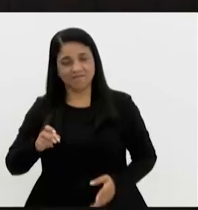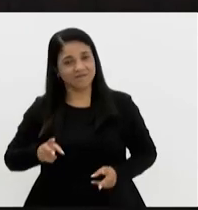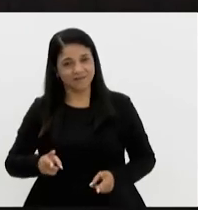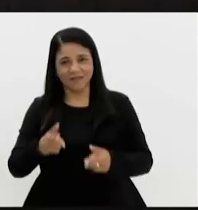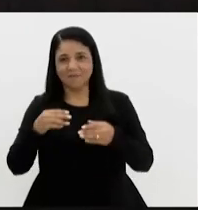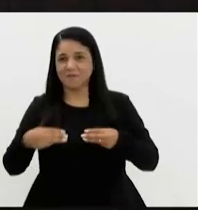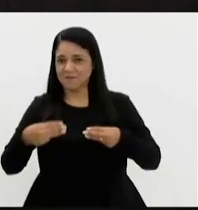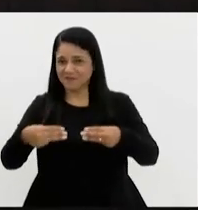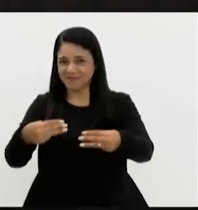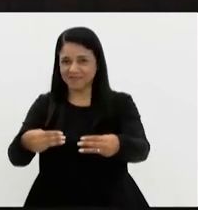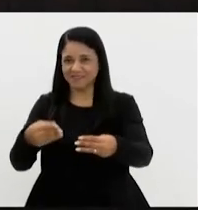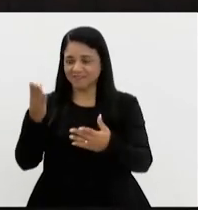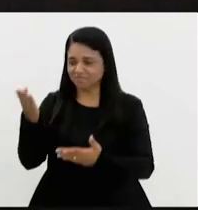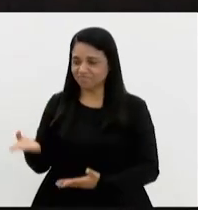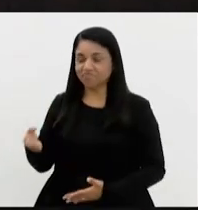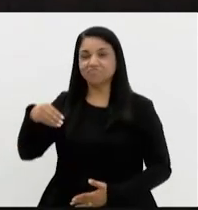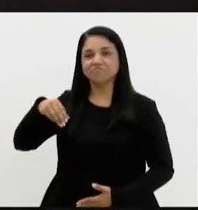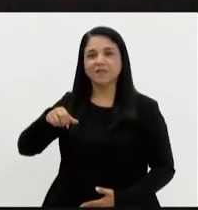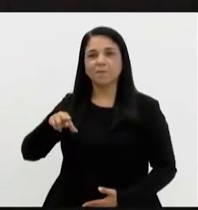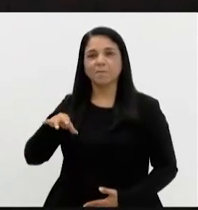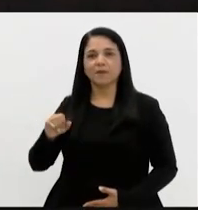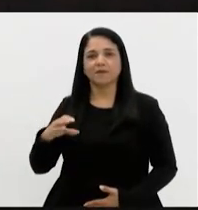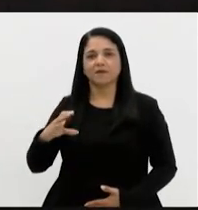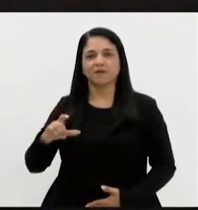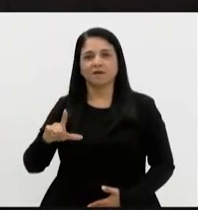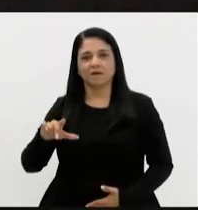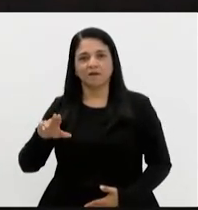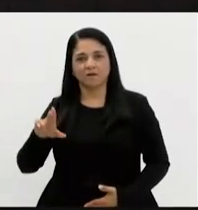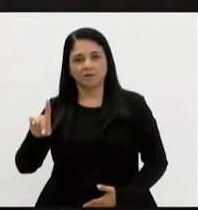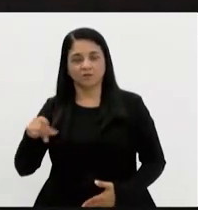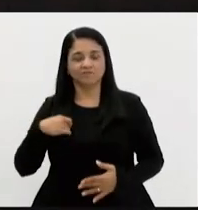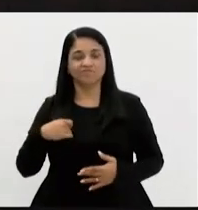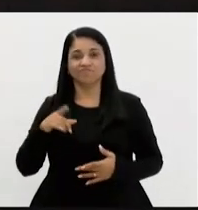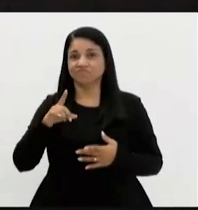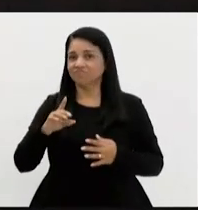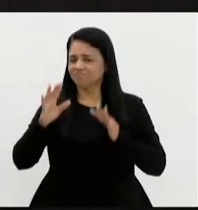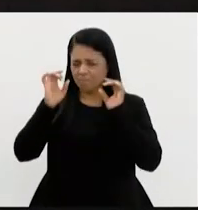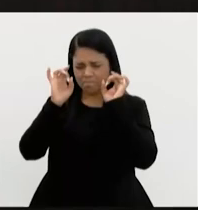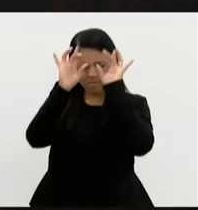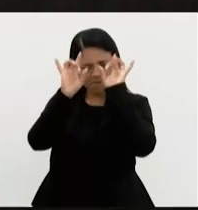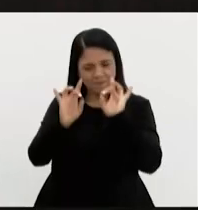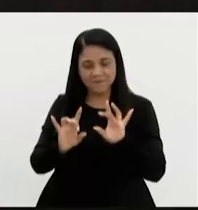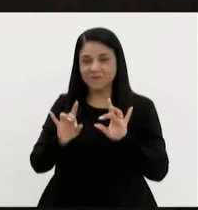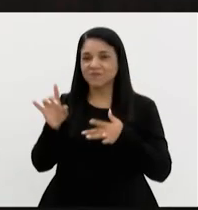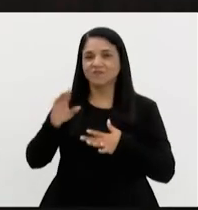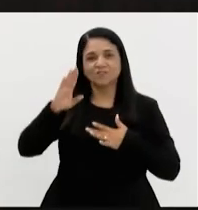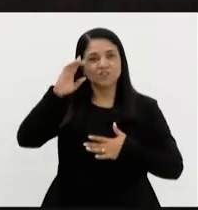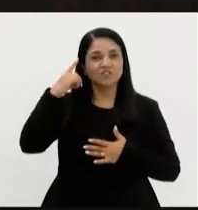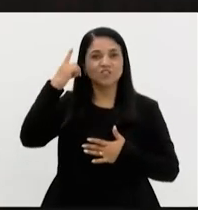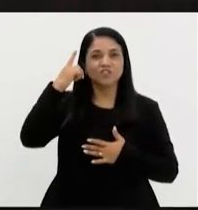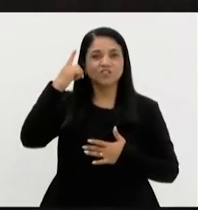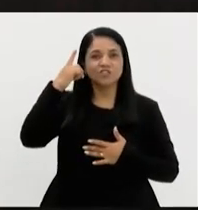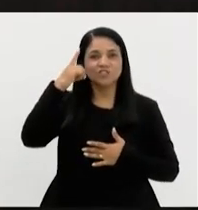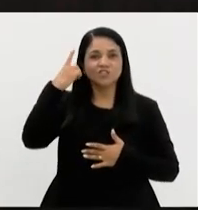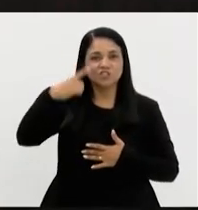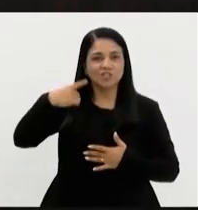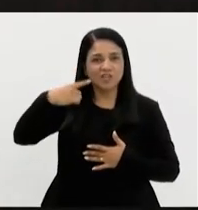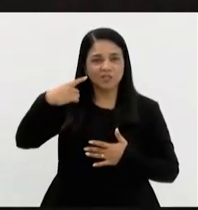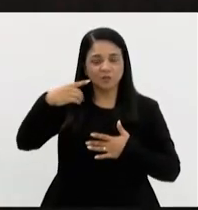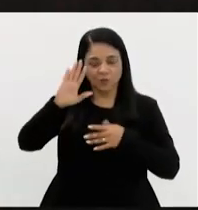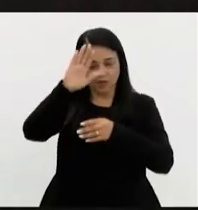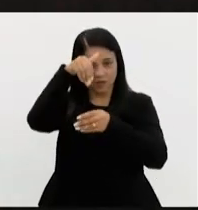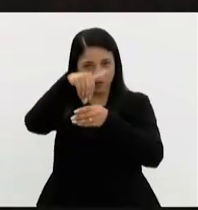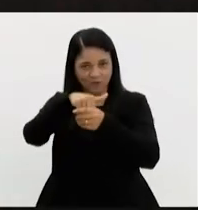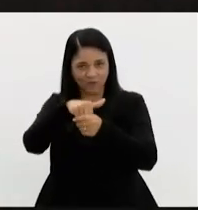é uma sumidade nesse campo do Direito Eleitoral e que conosco ao longo de sua trajetória